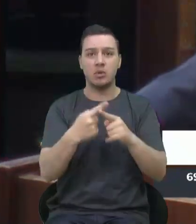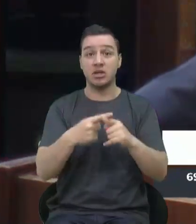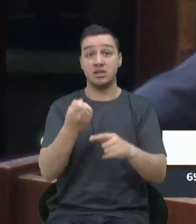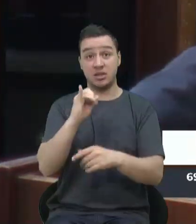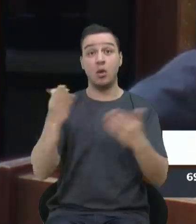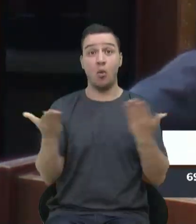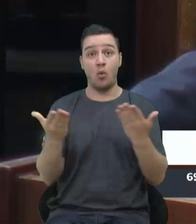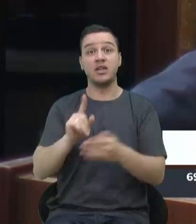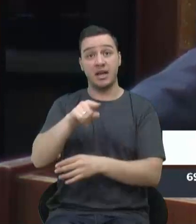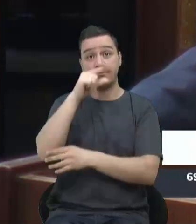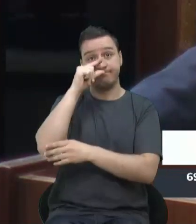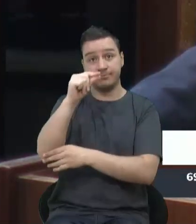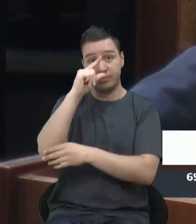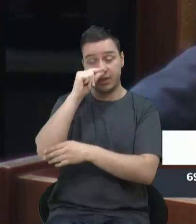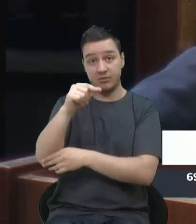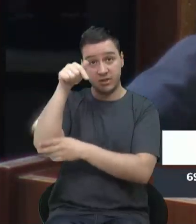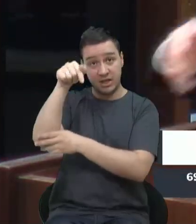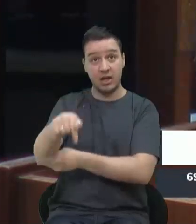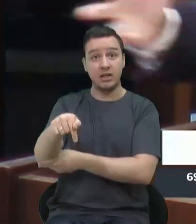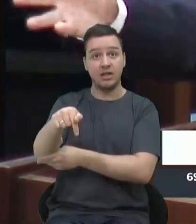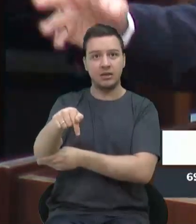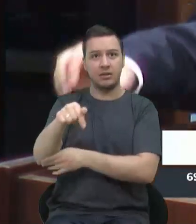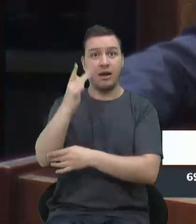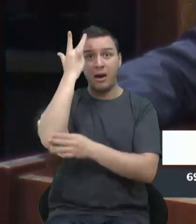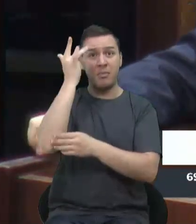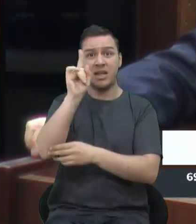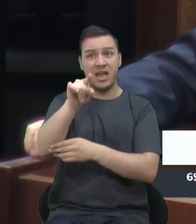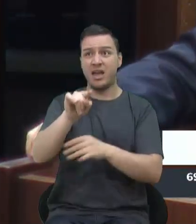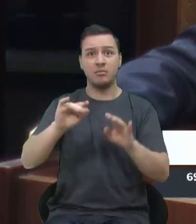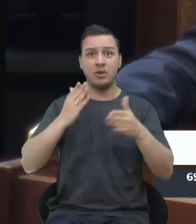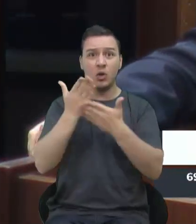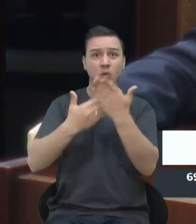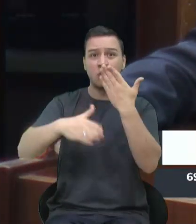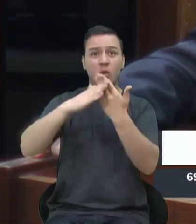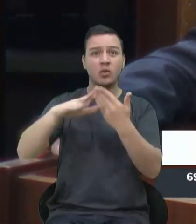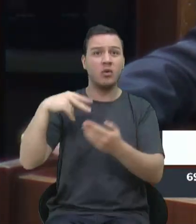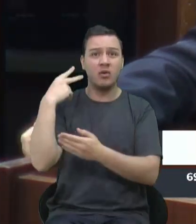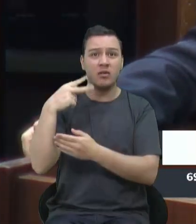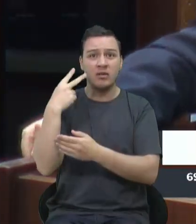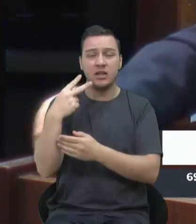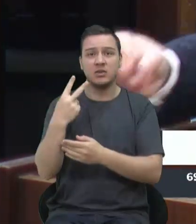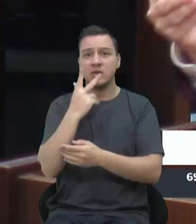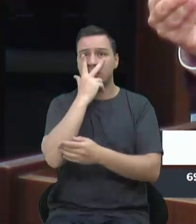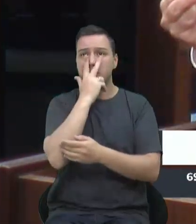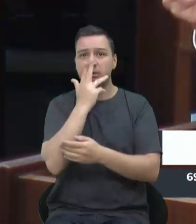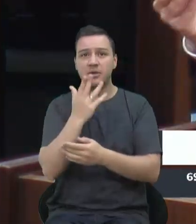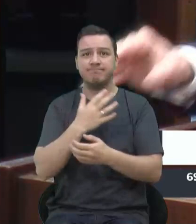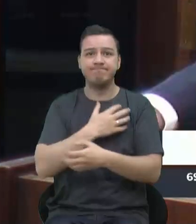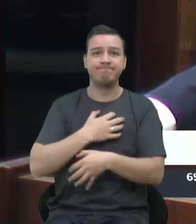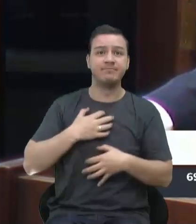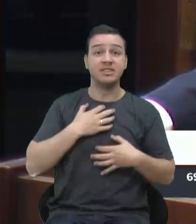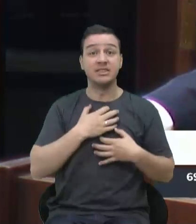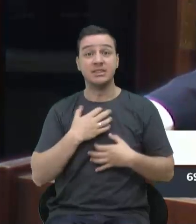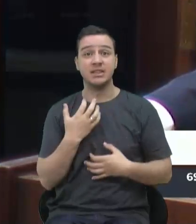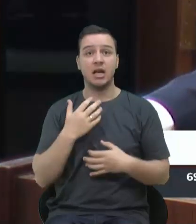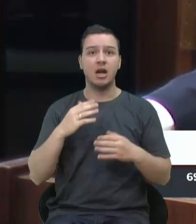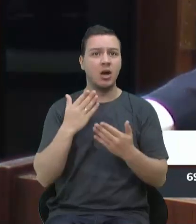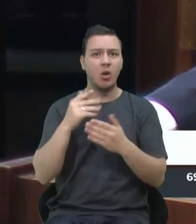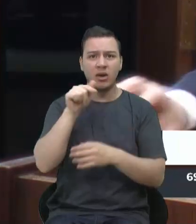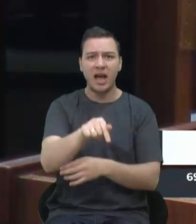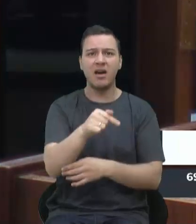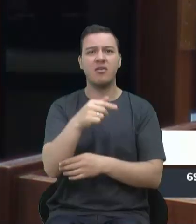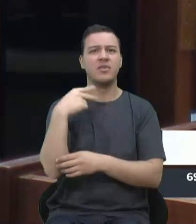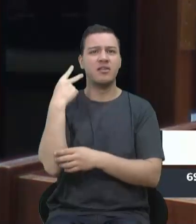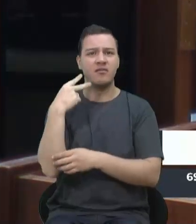vereador Sandro Fantinel, amanhã é todo o parlamento que fica fragilizado. É todo aquele vereador ou vereadora